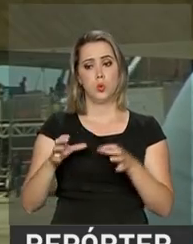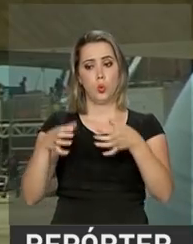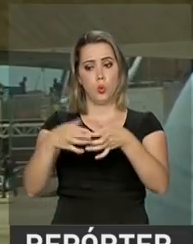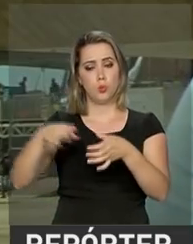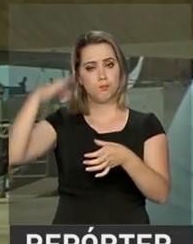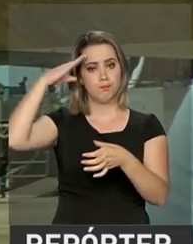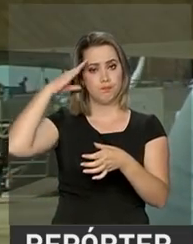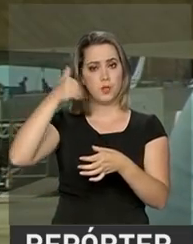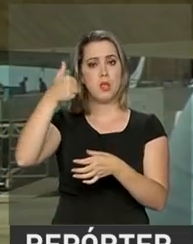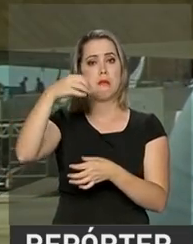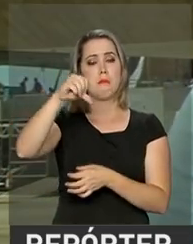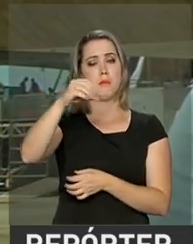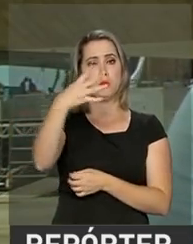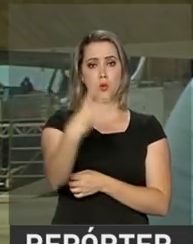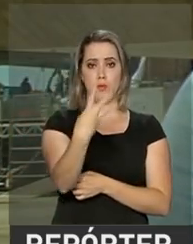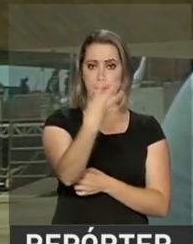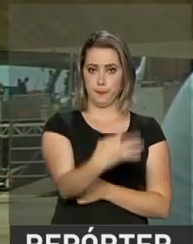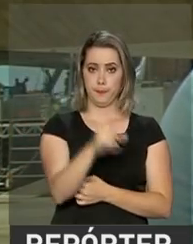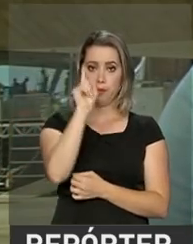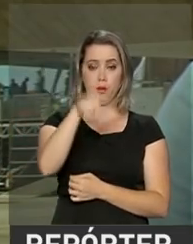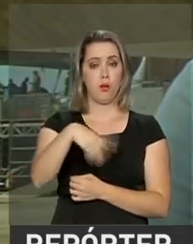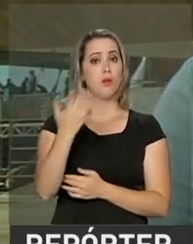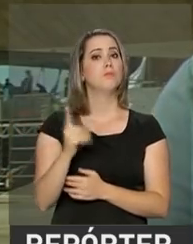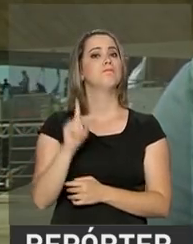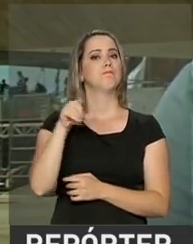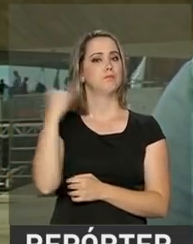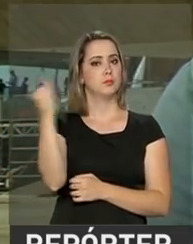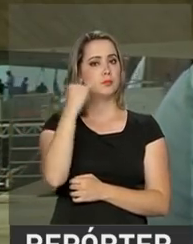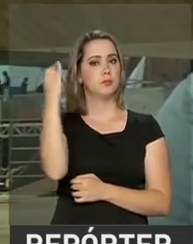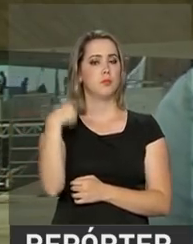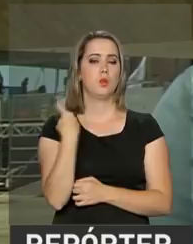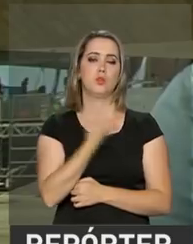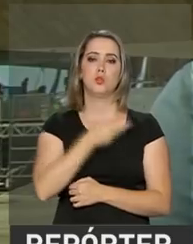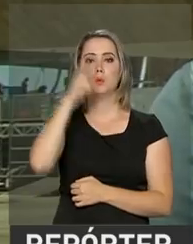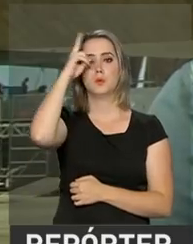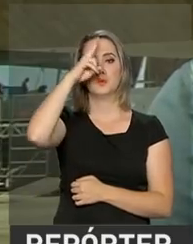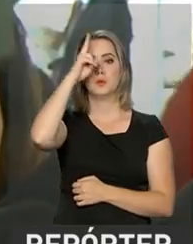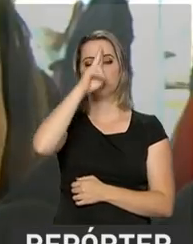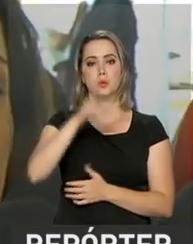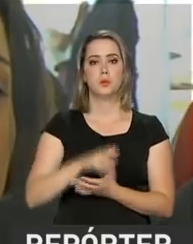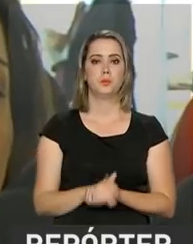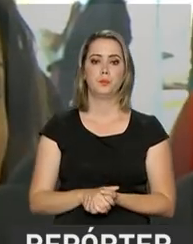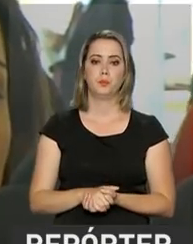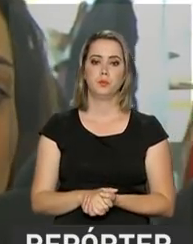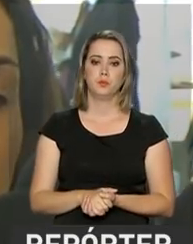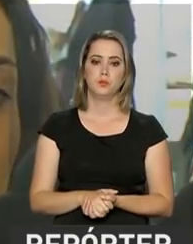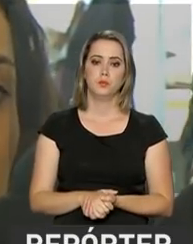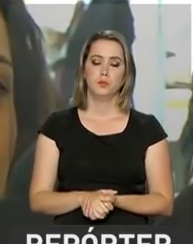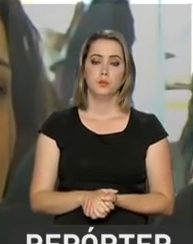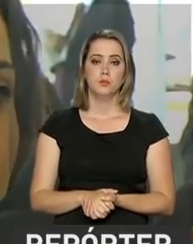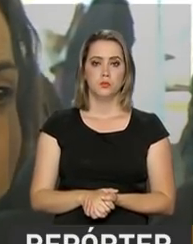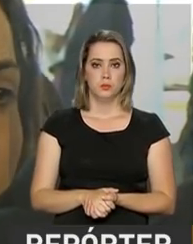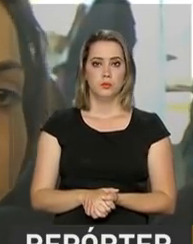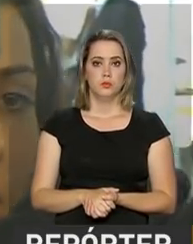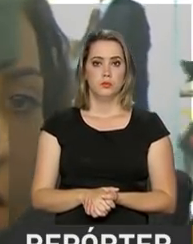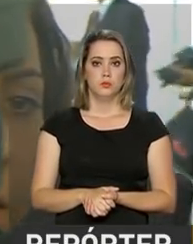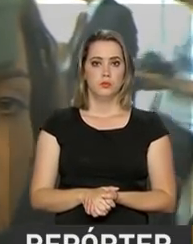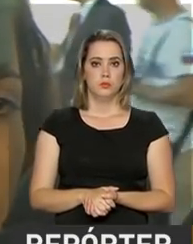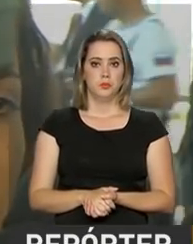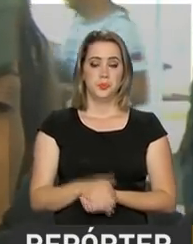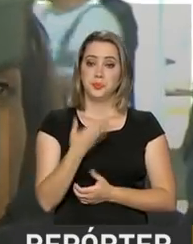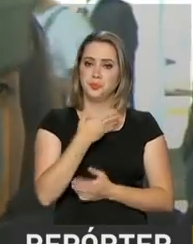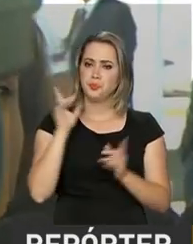combate em 1944 foi um passo decisivo para a história do país isso aqui é uma terra acordar mas é também